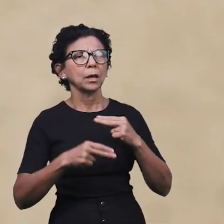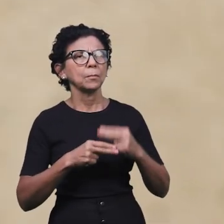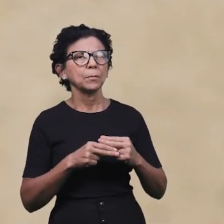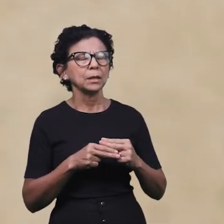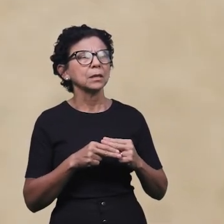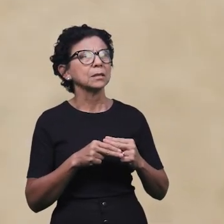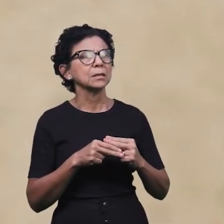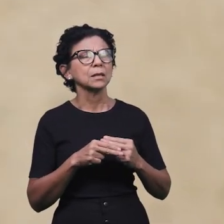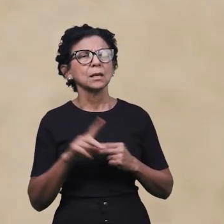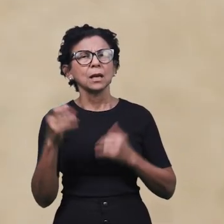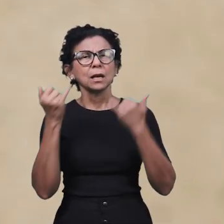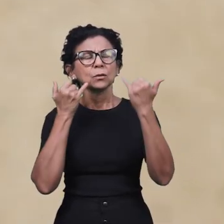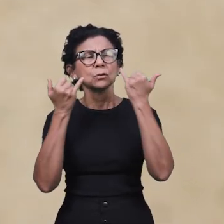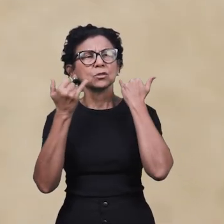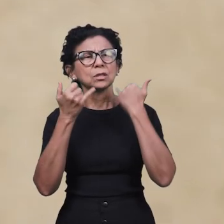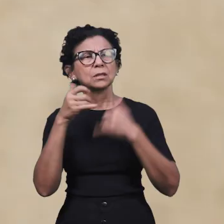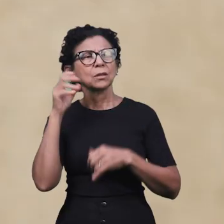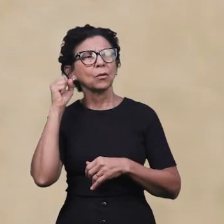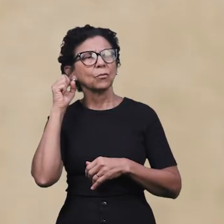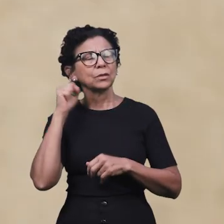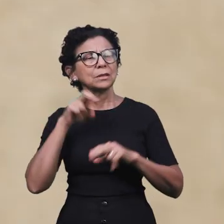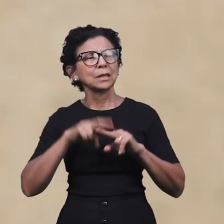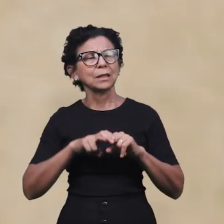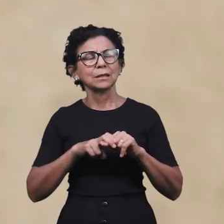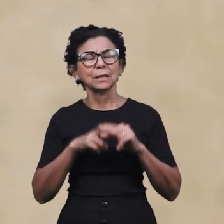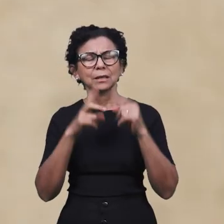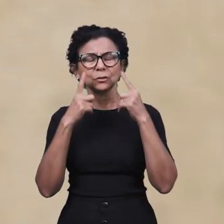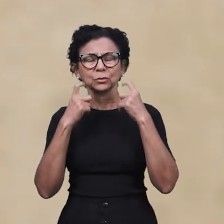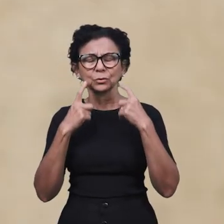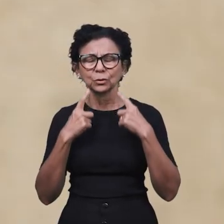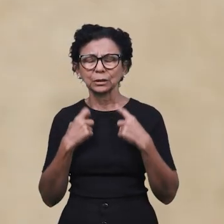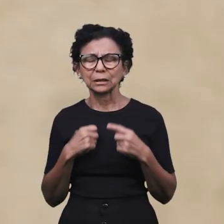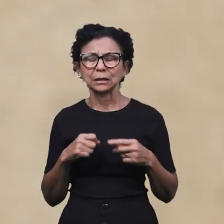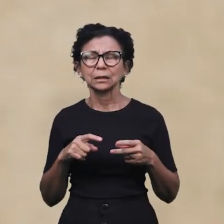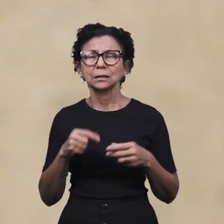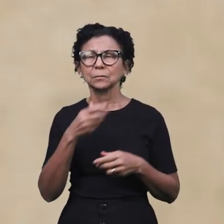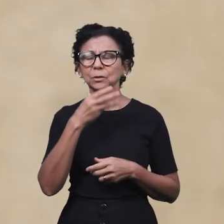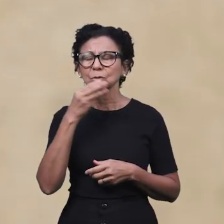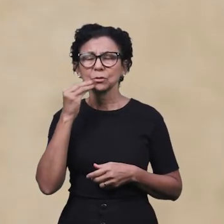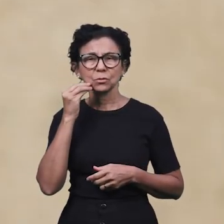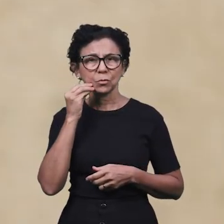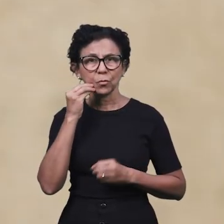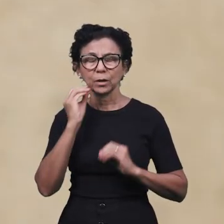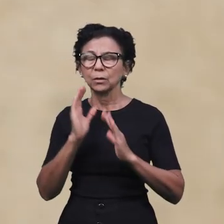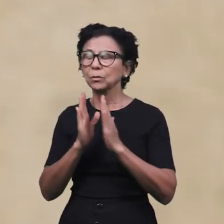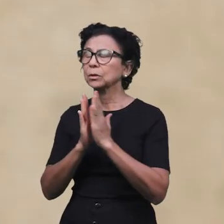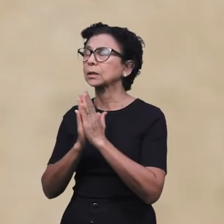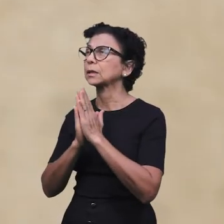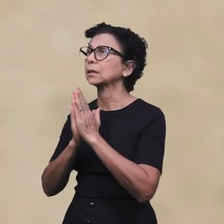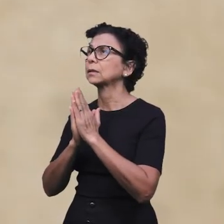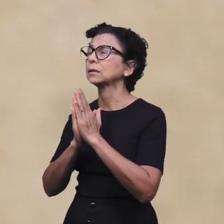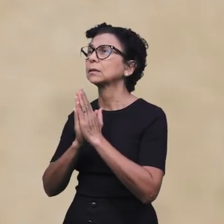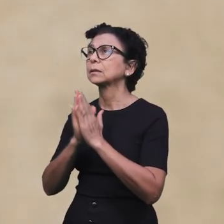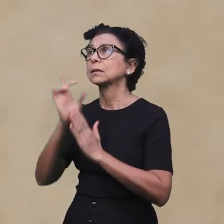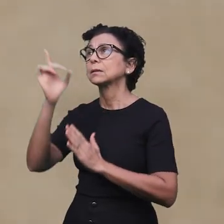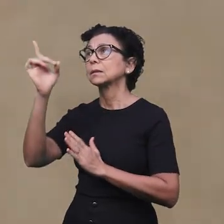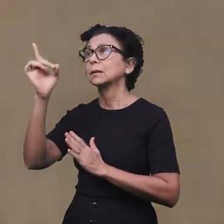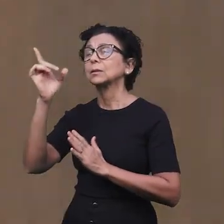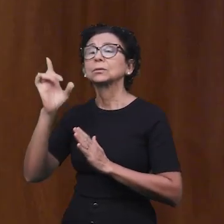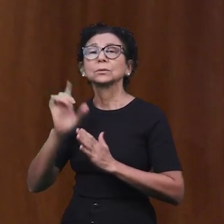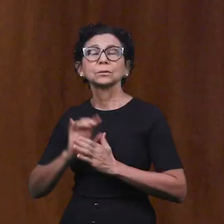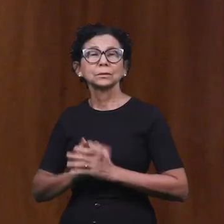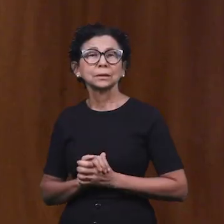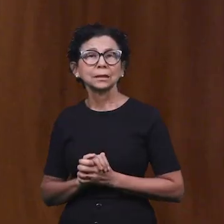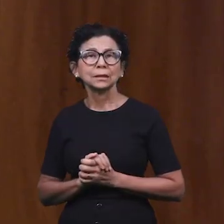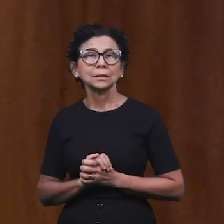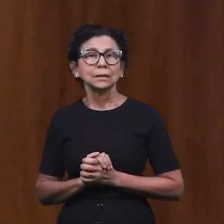e lamentei por alguns dias, e estive jejuando e orando perante o Deus dos céus. Era aquilo que moveu